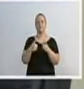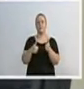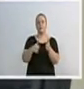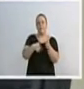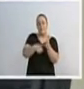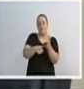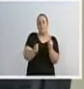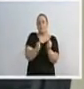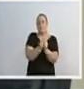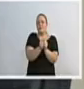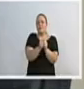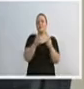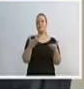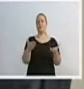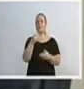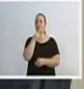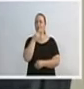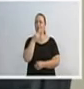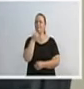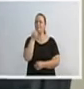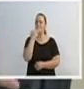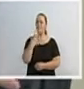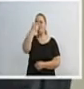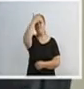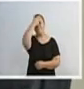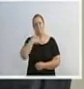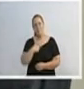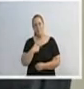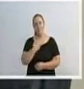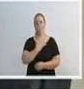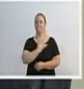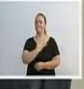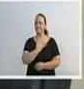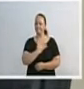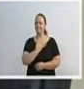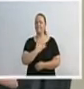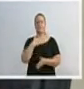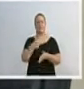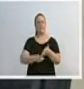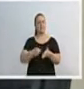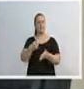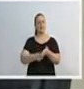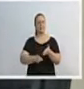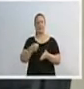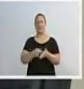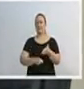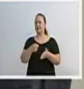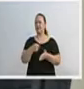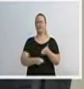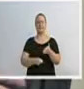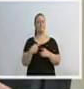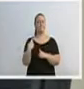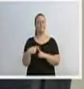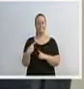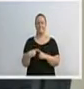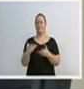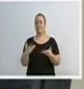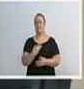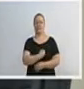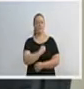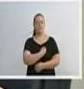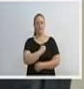também, grande músico, grande amigo, e que vinha bastante tempo, na verdade, lutando pela vida. Infelizmente, né,